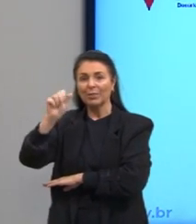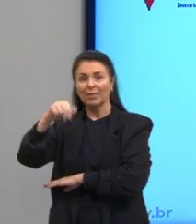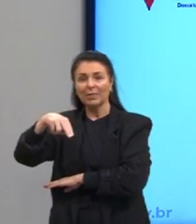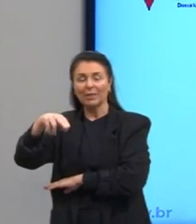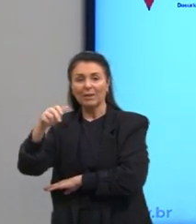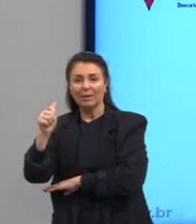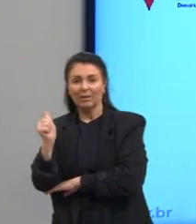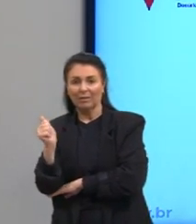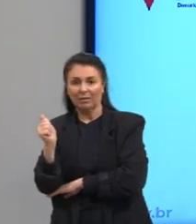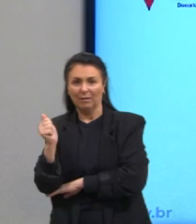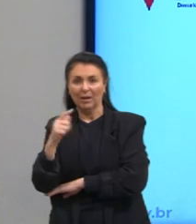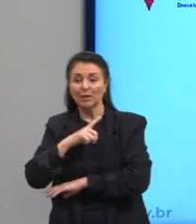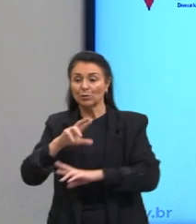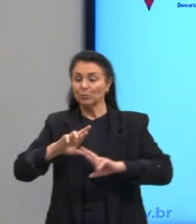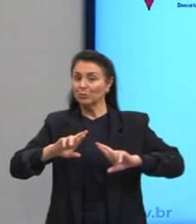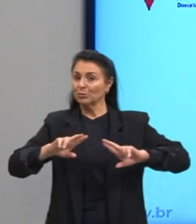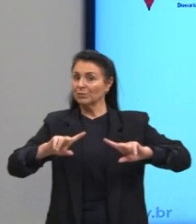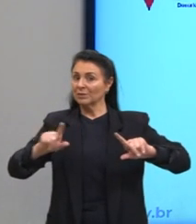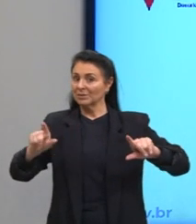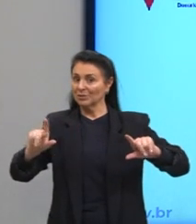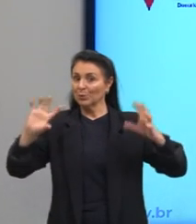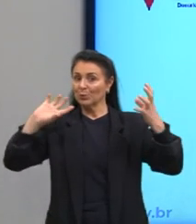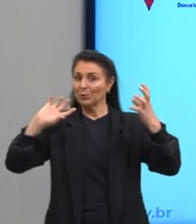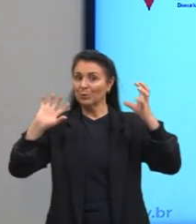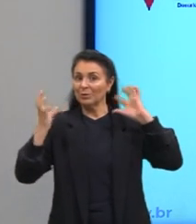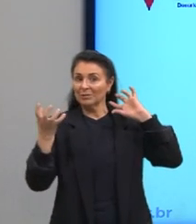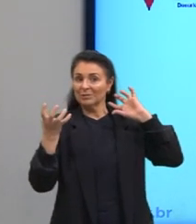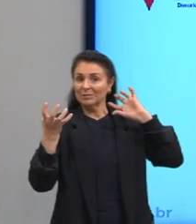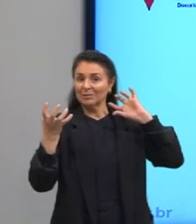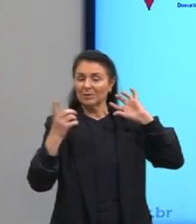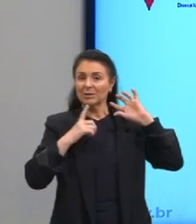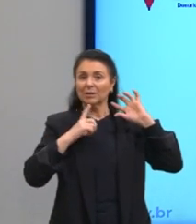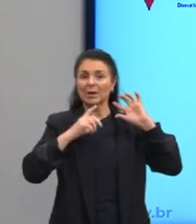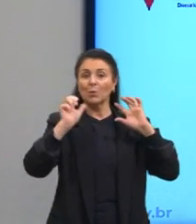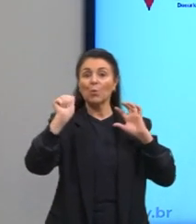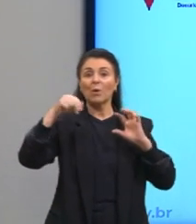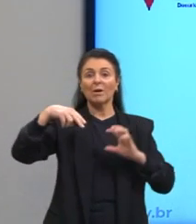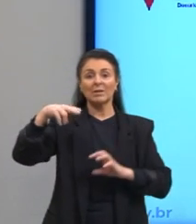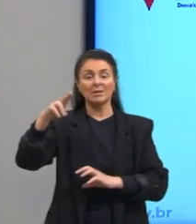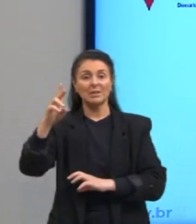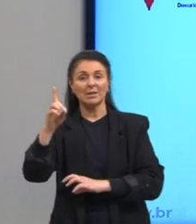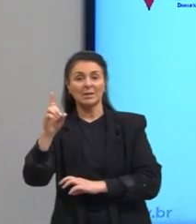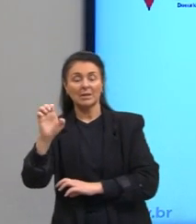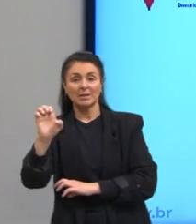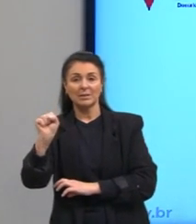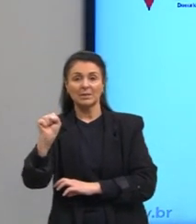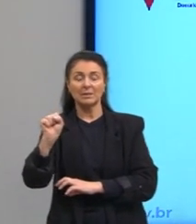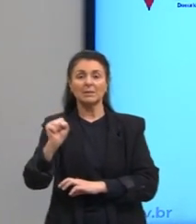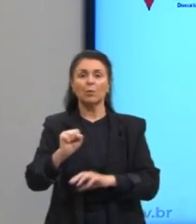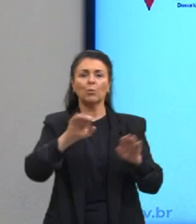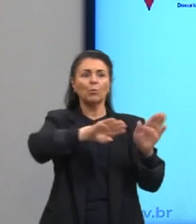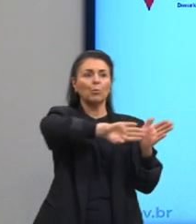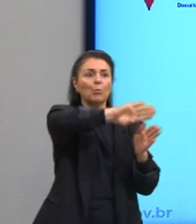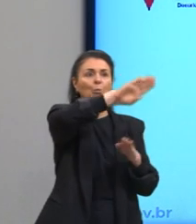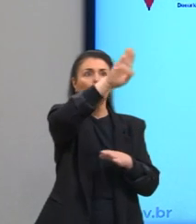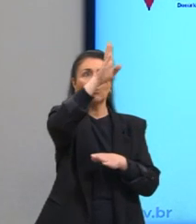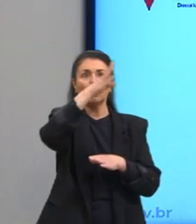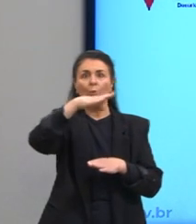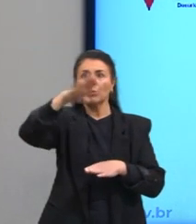consegue relacionar elas né são os climas de montanhas então aqui nós vamos ter os anjos nessas tu não tens rochosas aqui